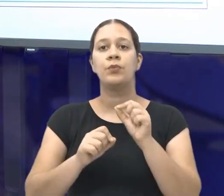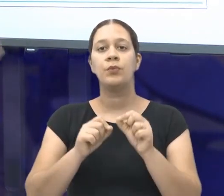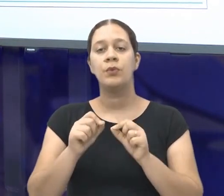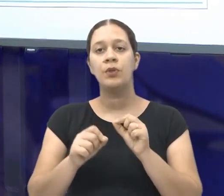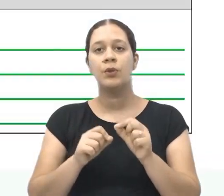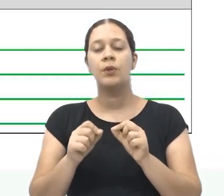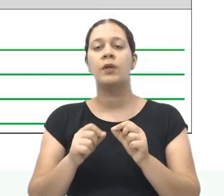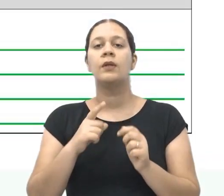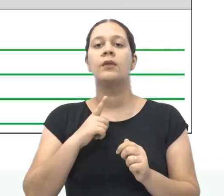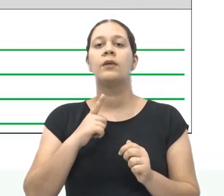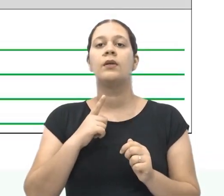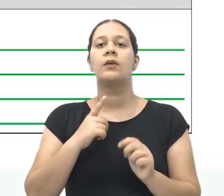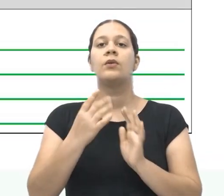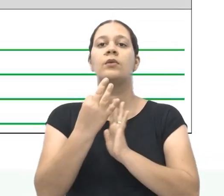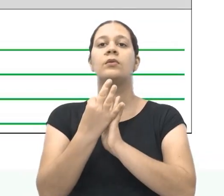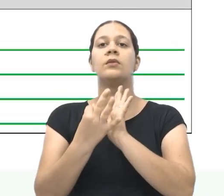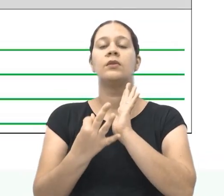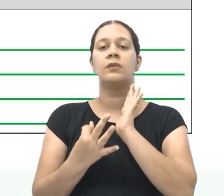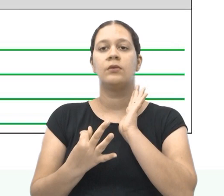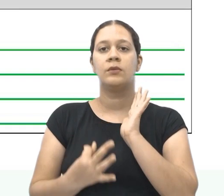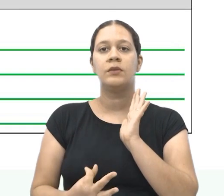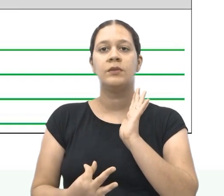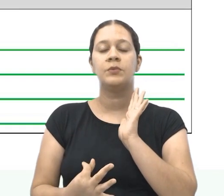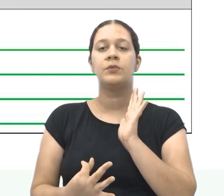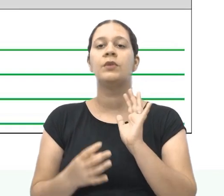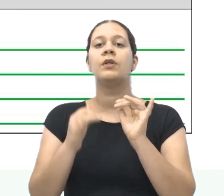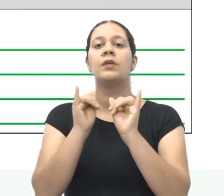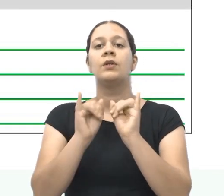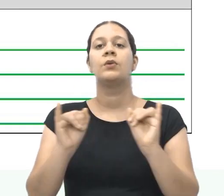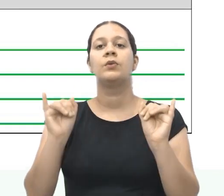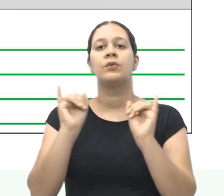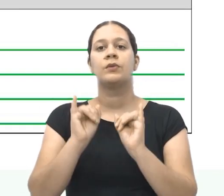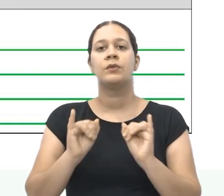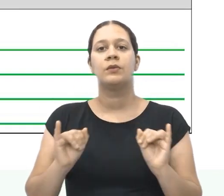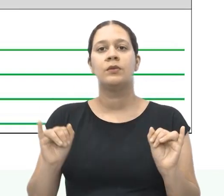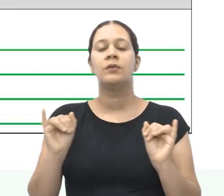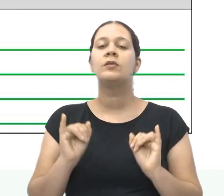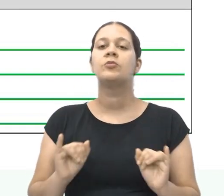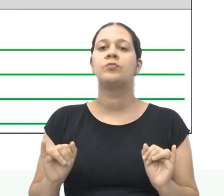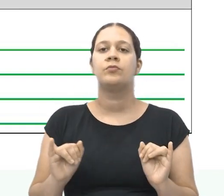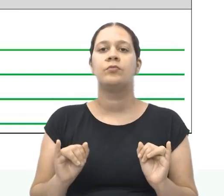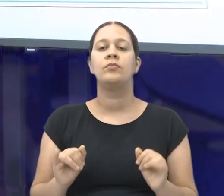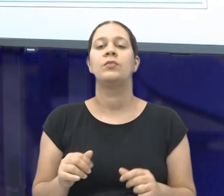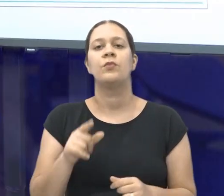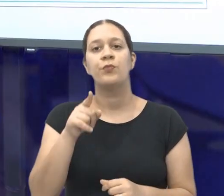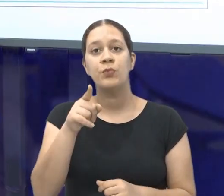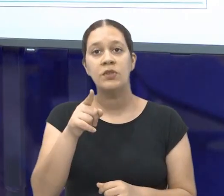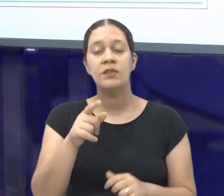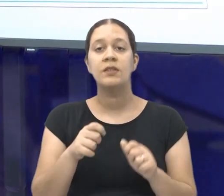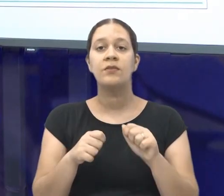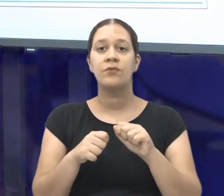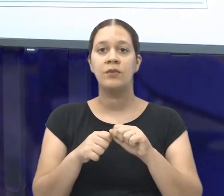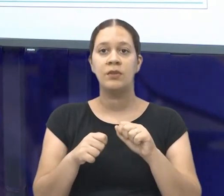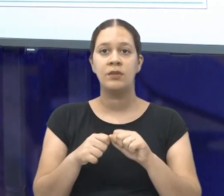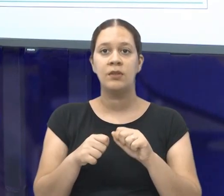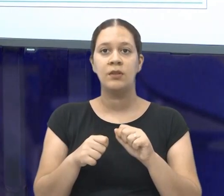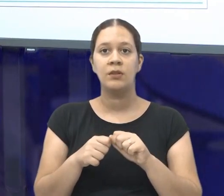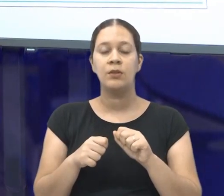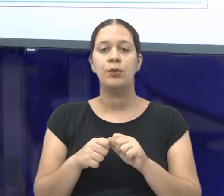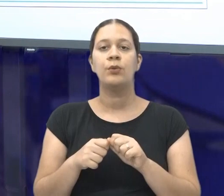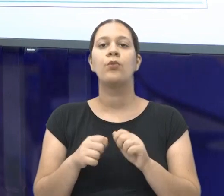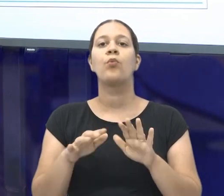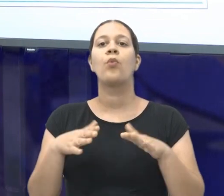contém esse texto? Quais são as mensagens lá contidas? Então eu penso, vale muito a pena, você fez. E aí, qual foi a religião que